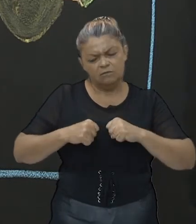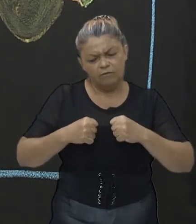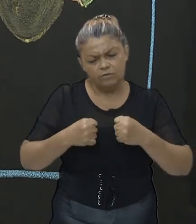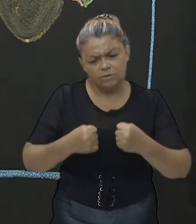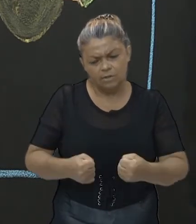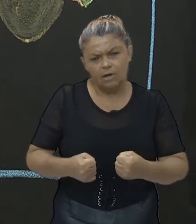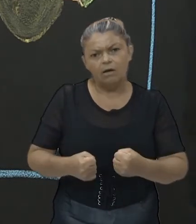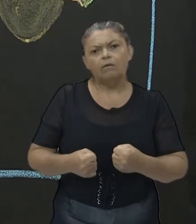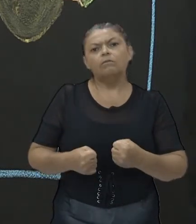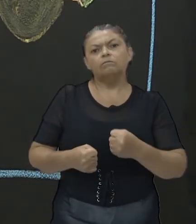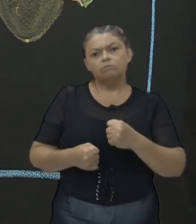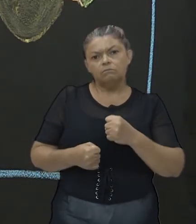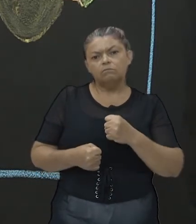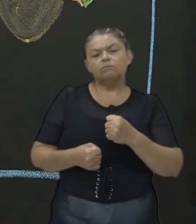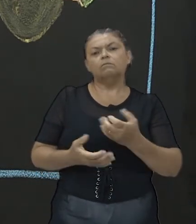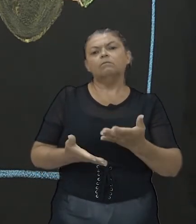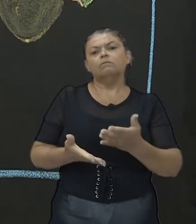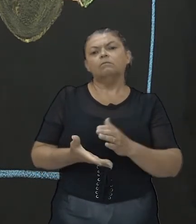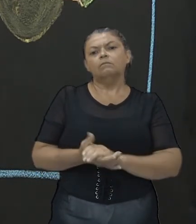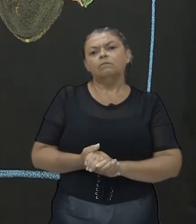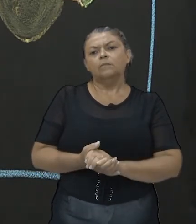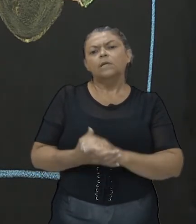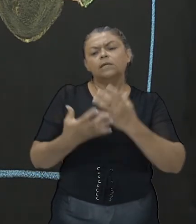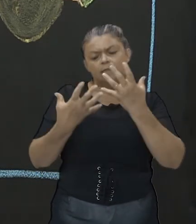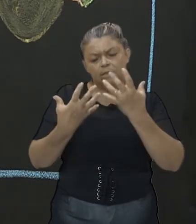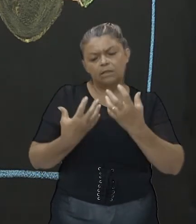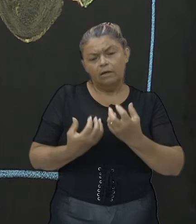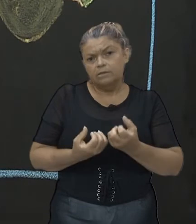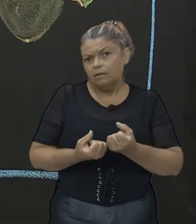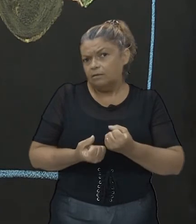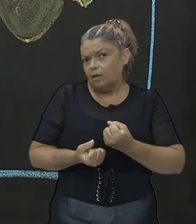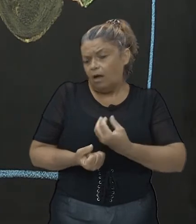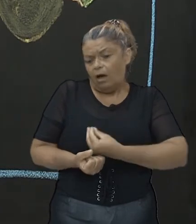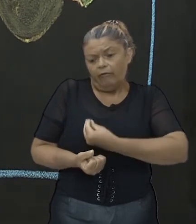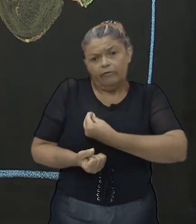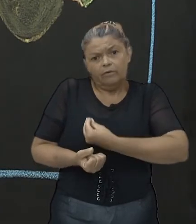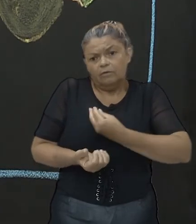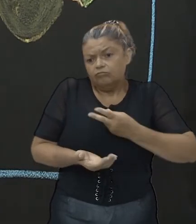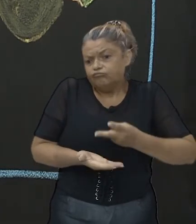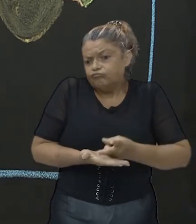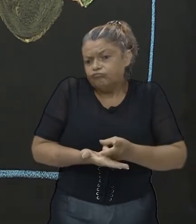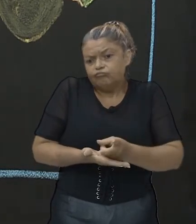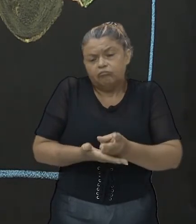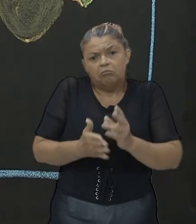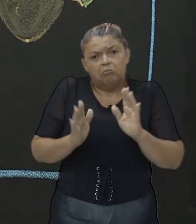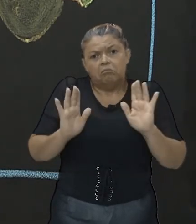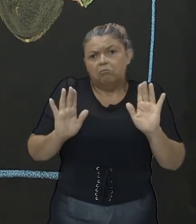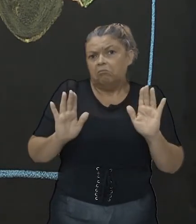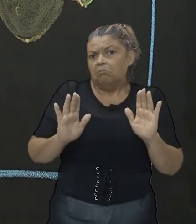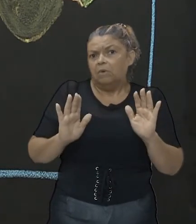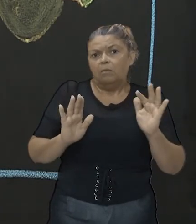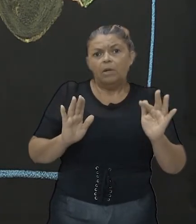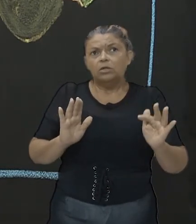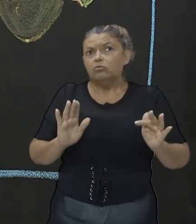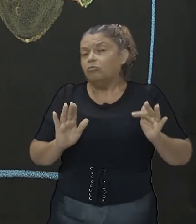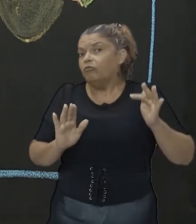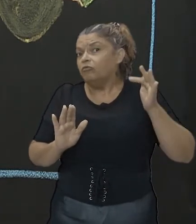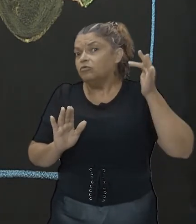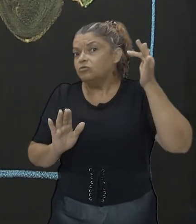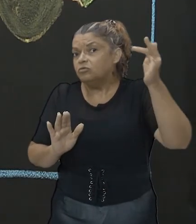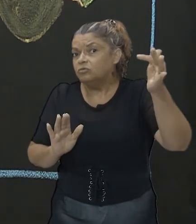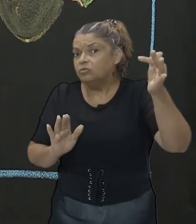sua classe social, na sua casta a vida inteira, na intenção de uma próxima vida ter melhores situações